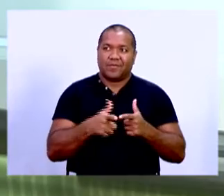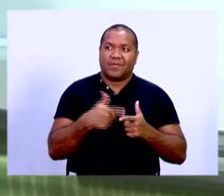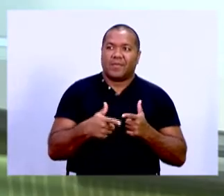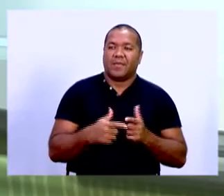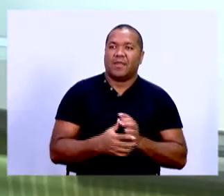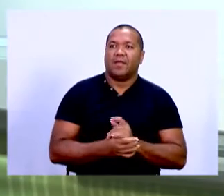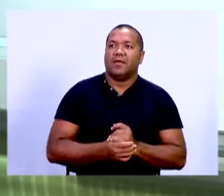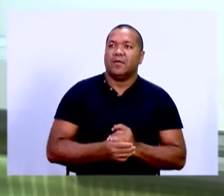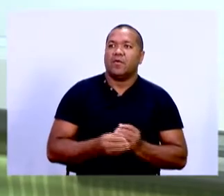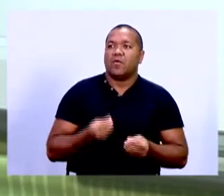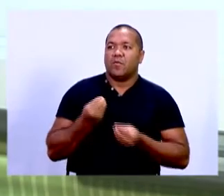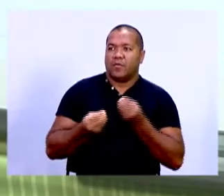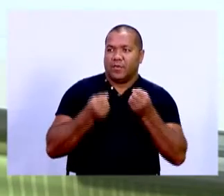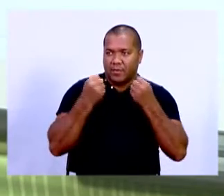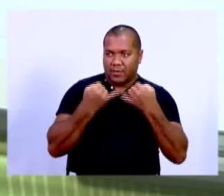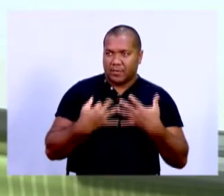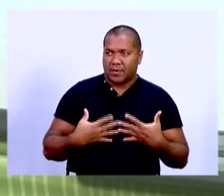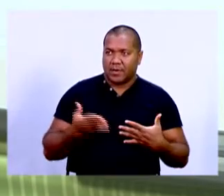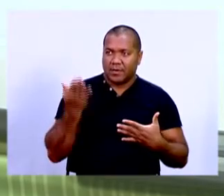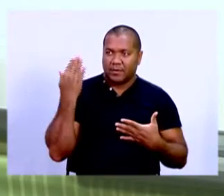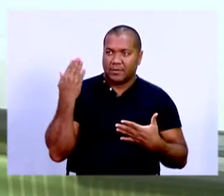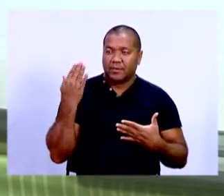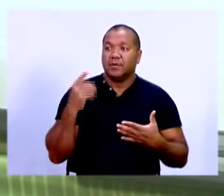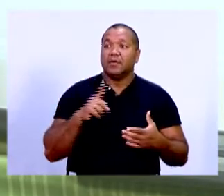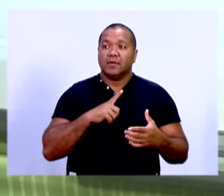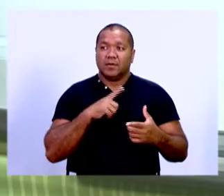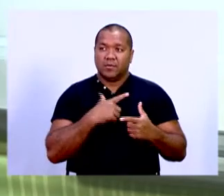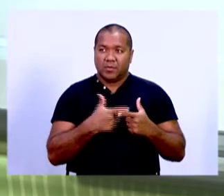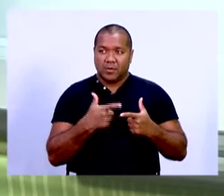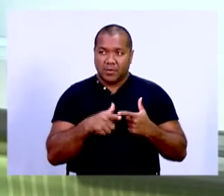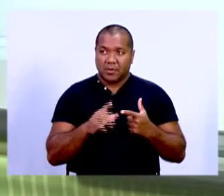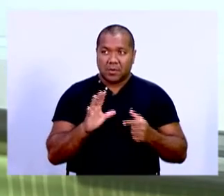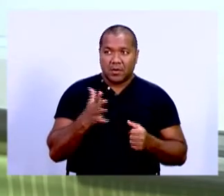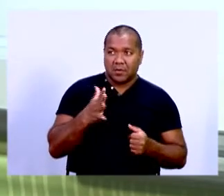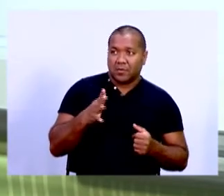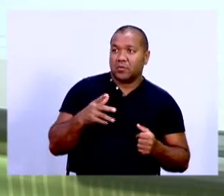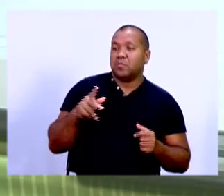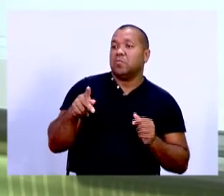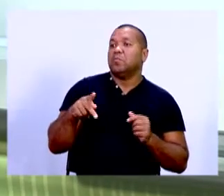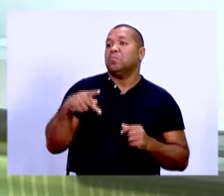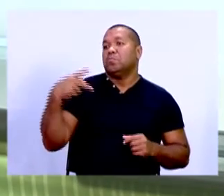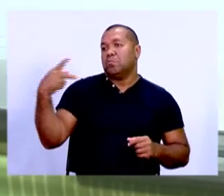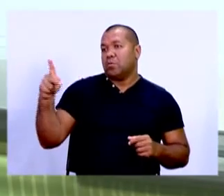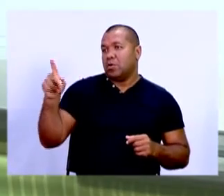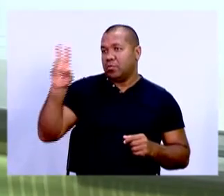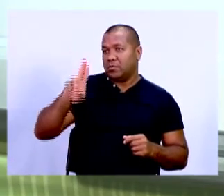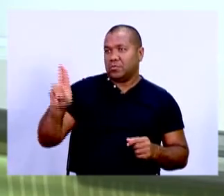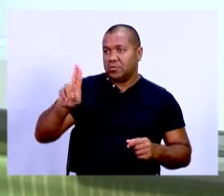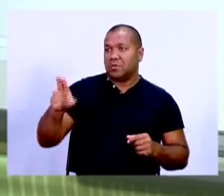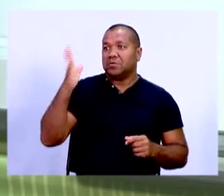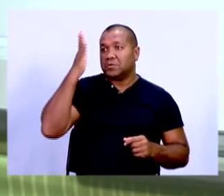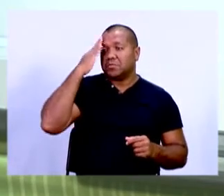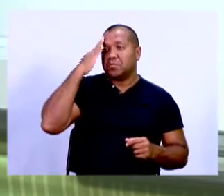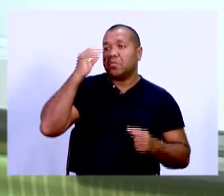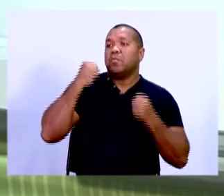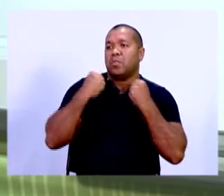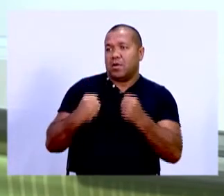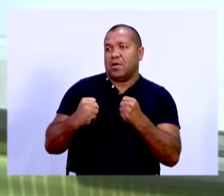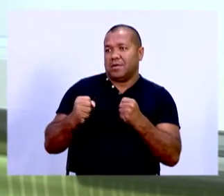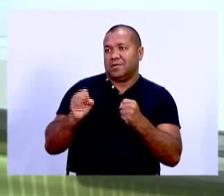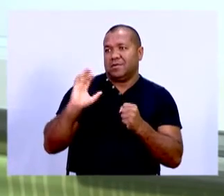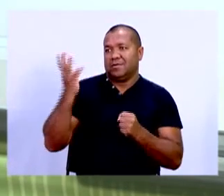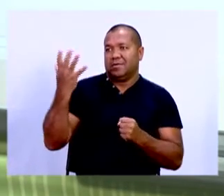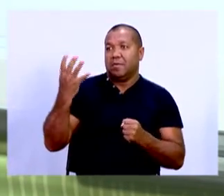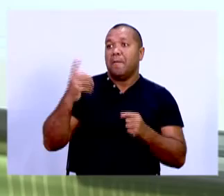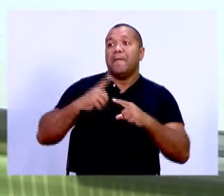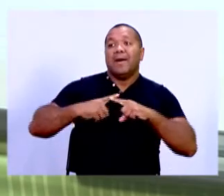Como eu havia falado anteriormente, então, tem problema que às vezes o próprio usuário que está na casa dele pode resolver, mas ele